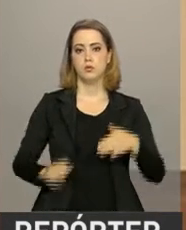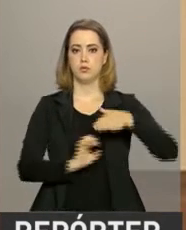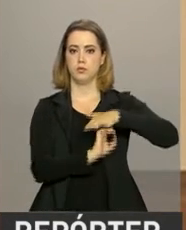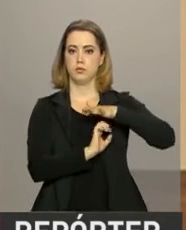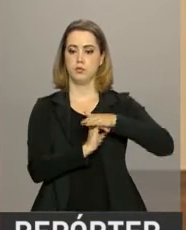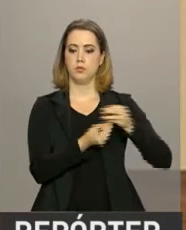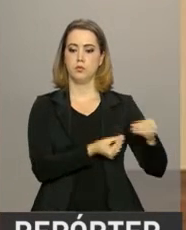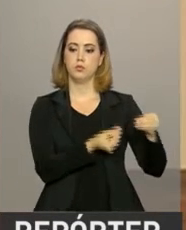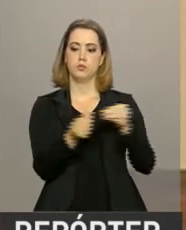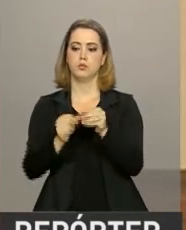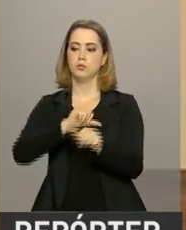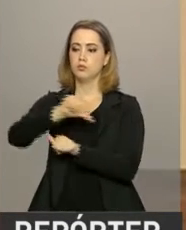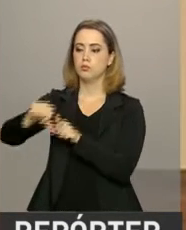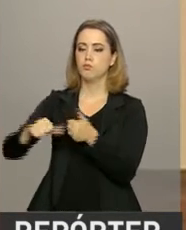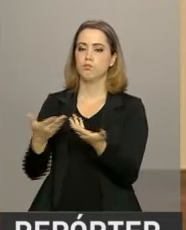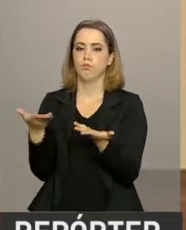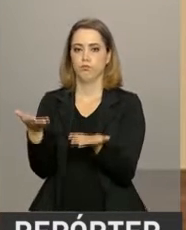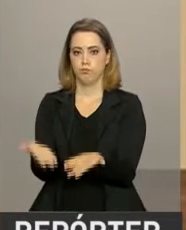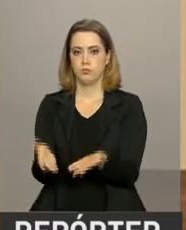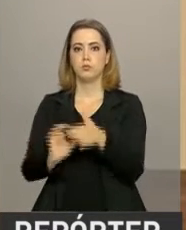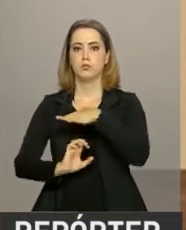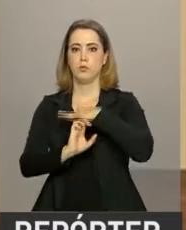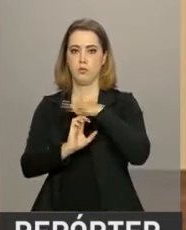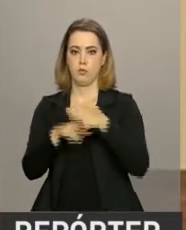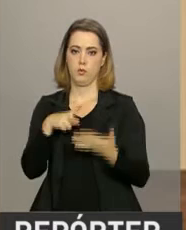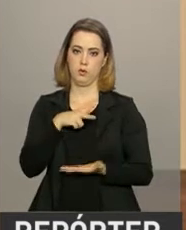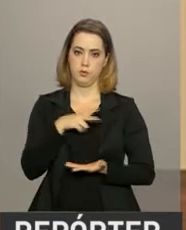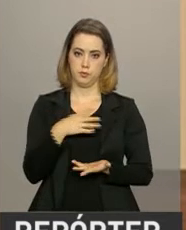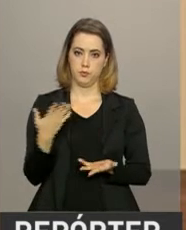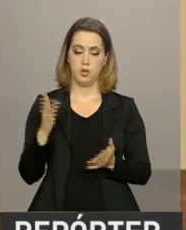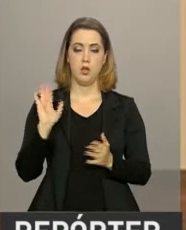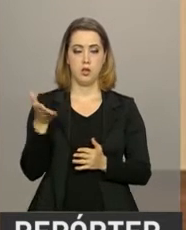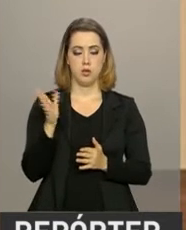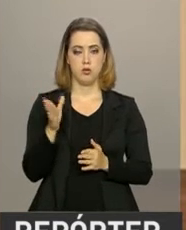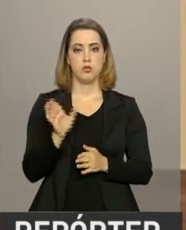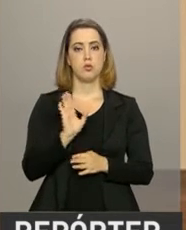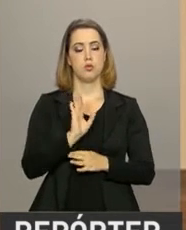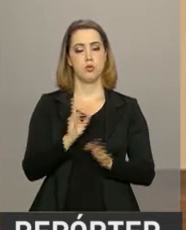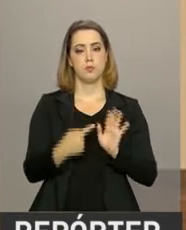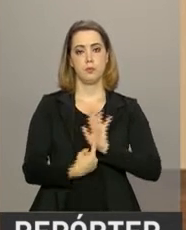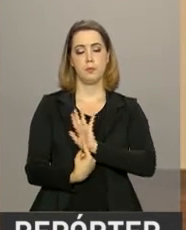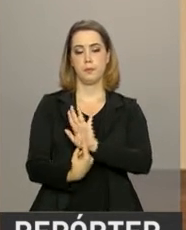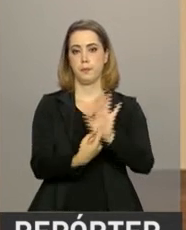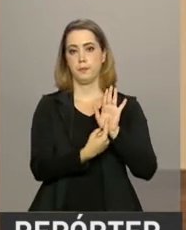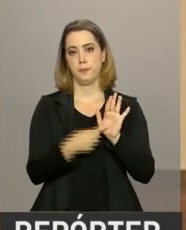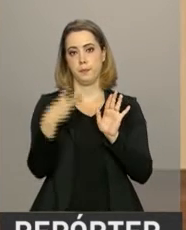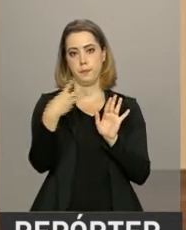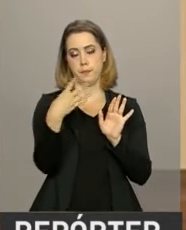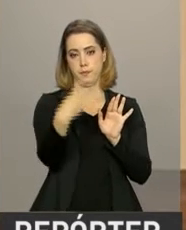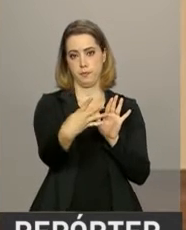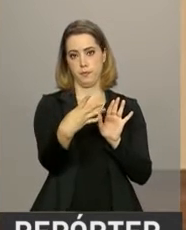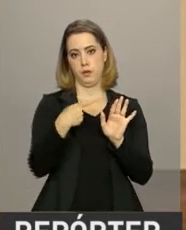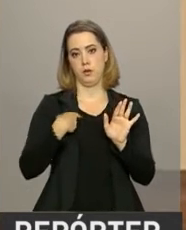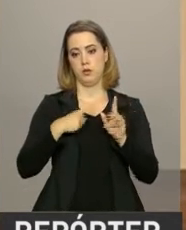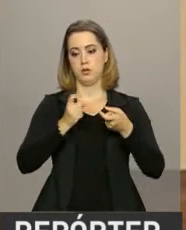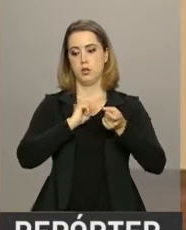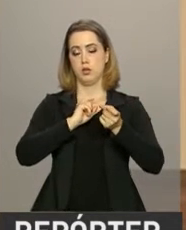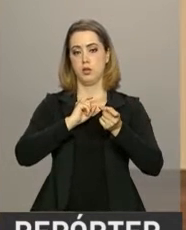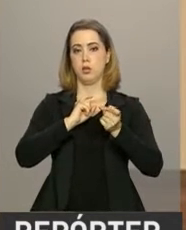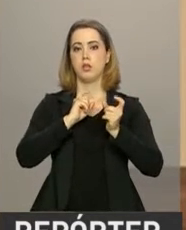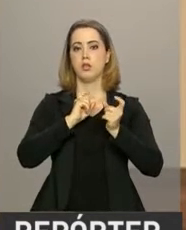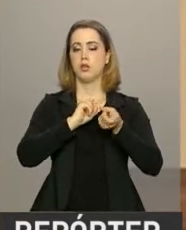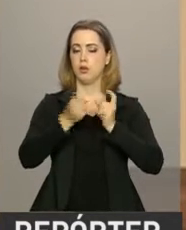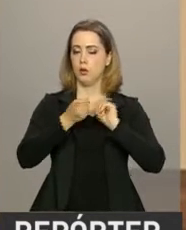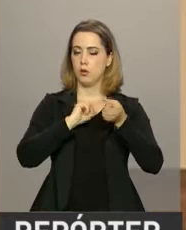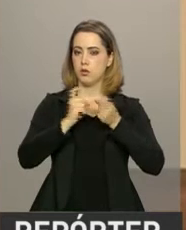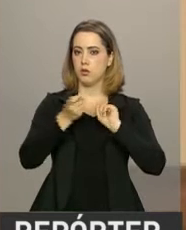já colocamos 30 14 a roda ou chegamos assim é com vistas a estas concessões na área